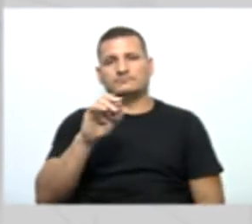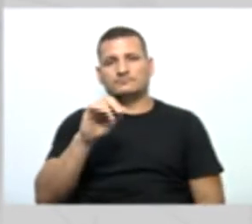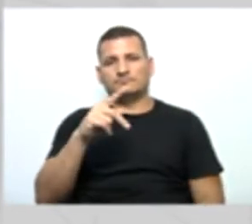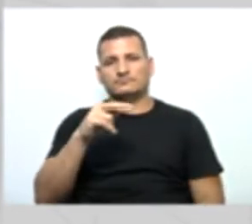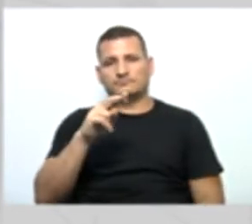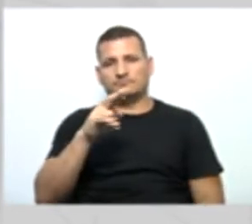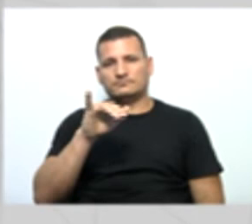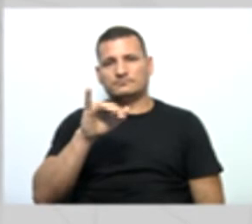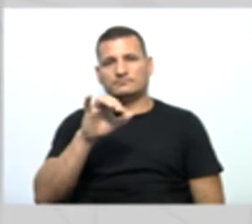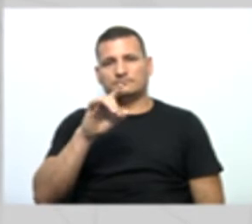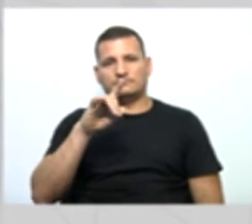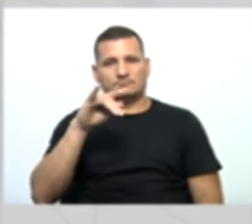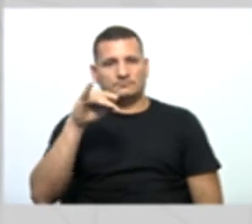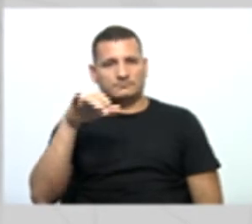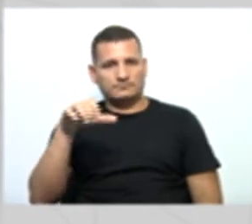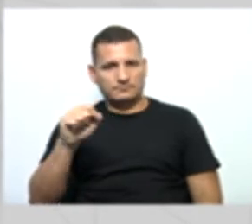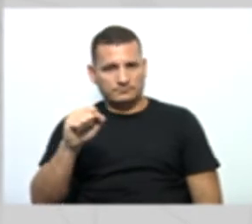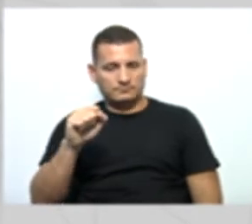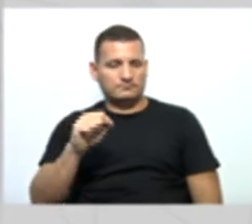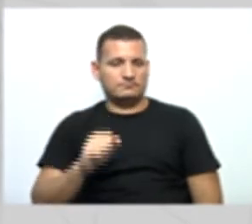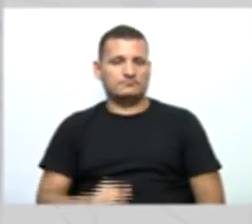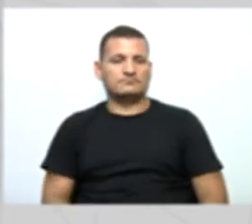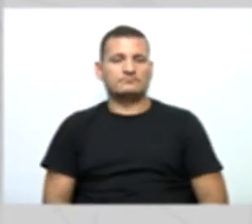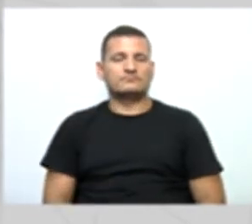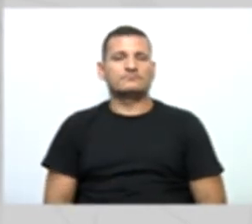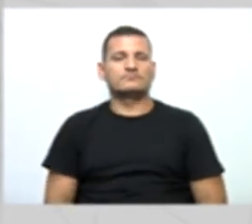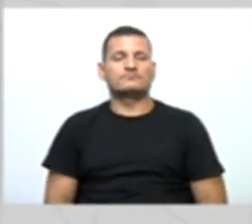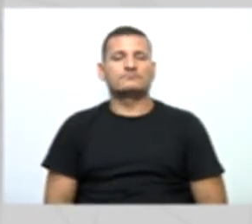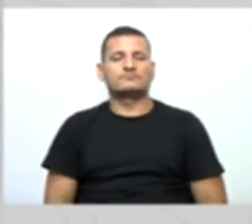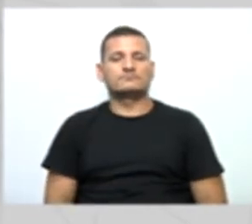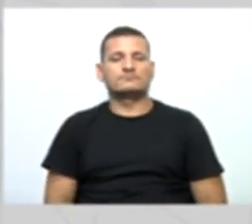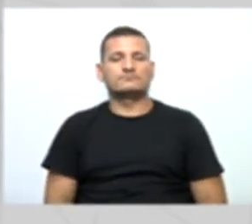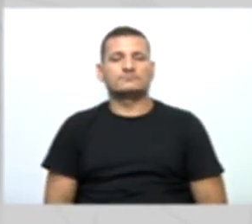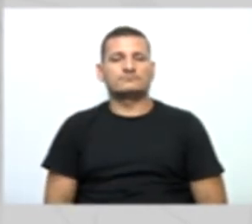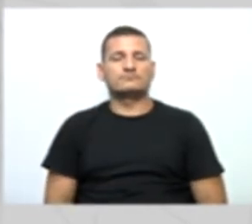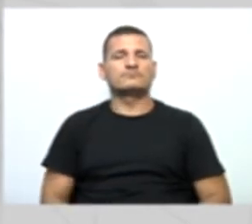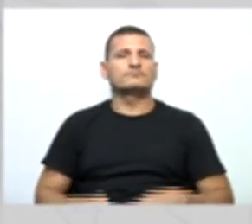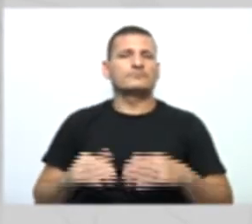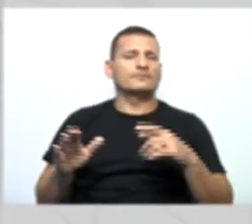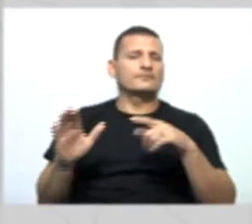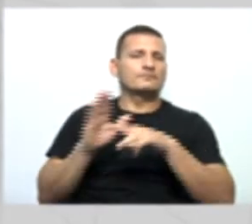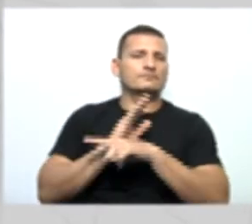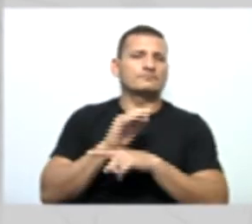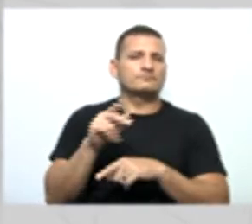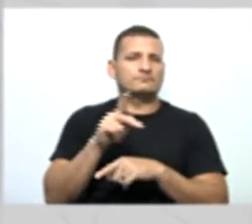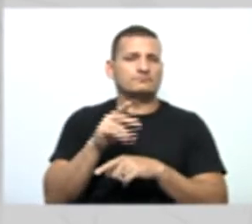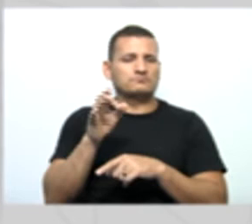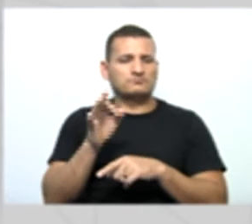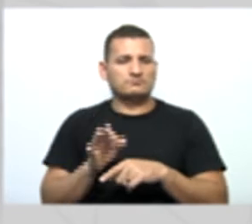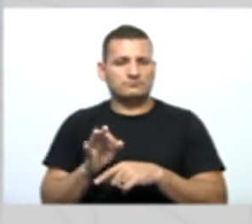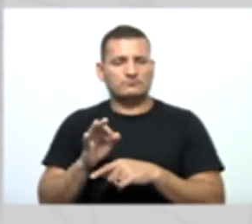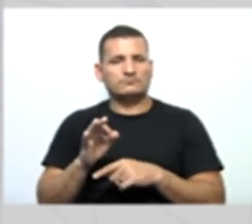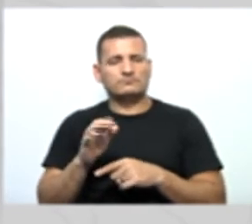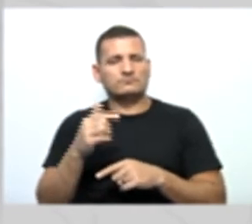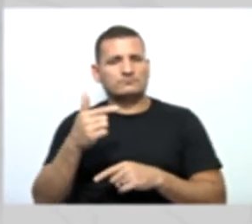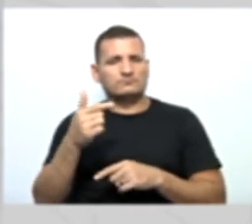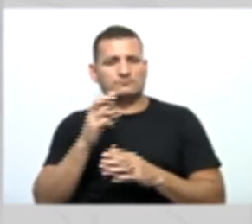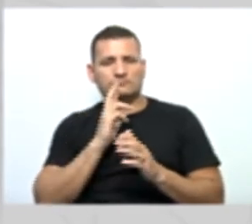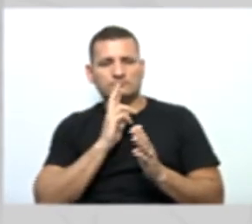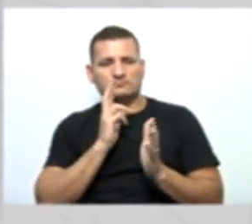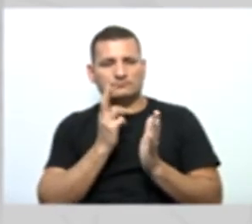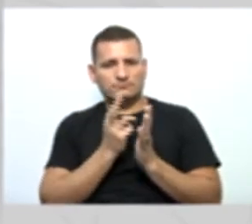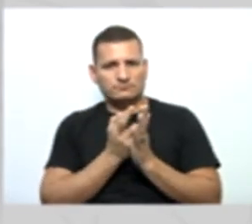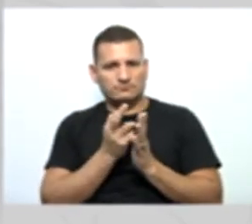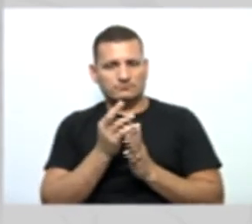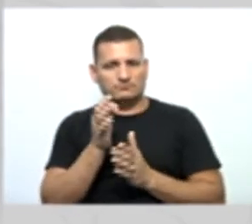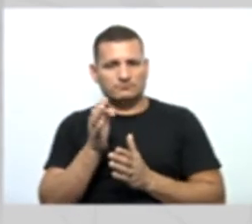nosso objeto, ok? Professor Eduardo, tudo certo nessa questão aí? Tudo certo, a